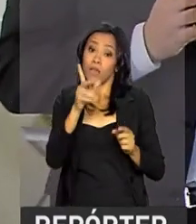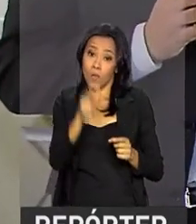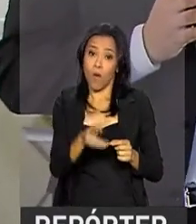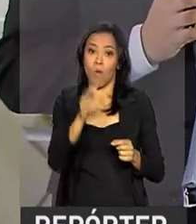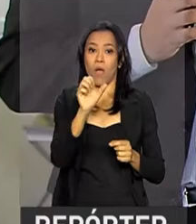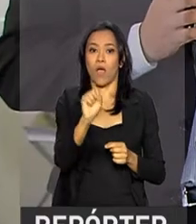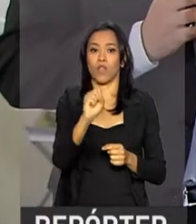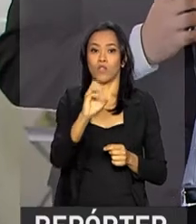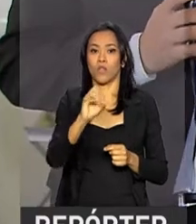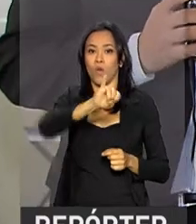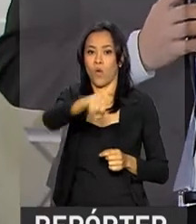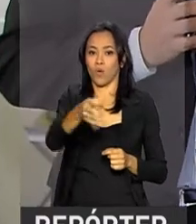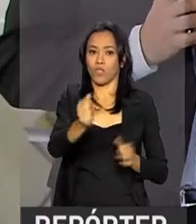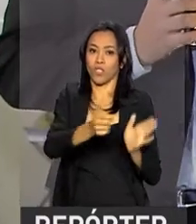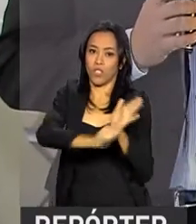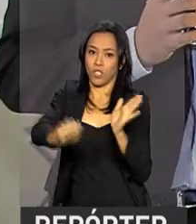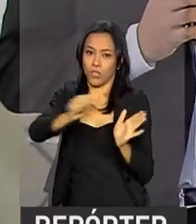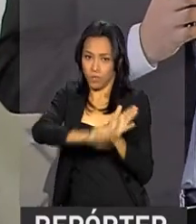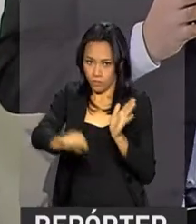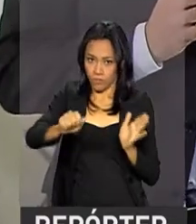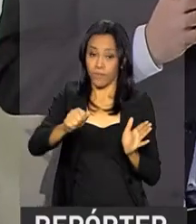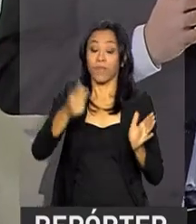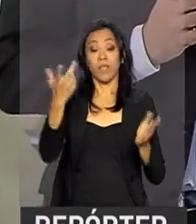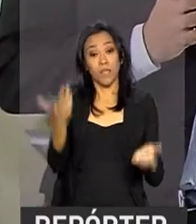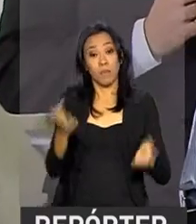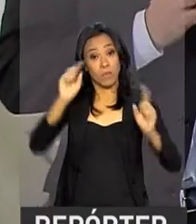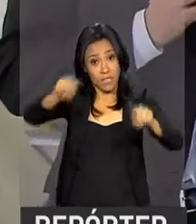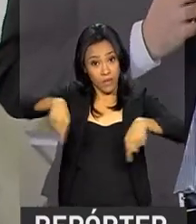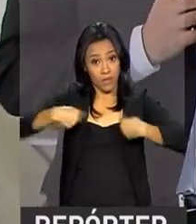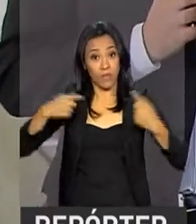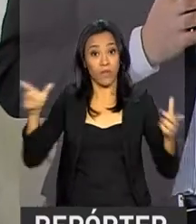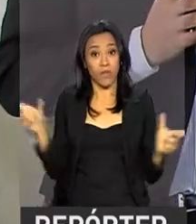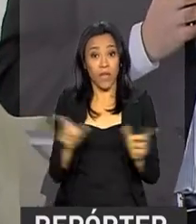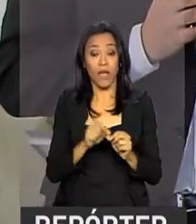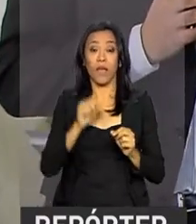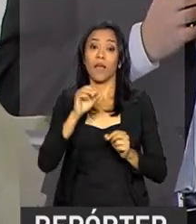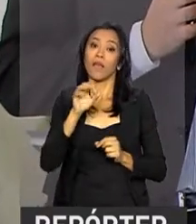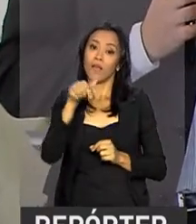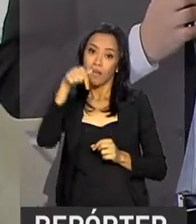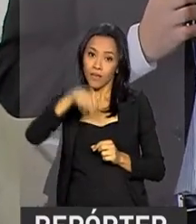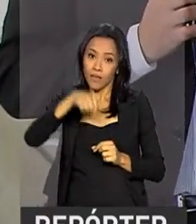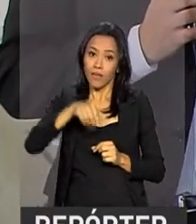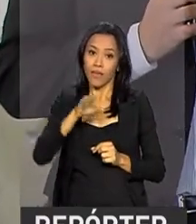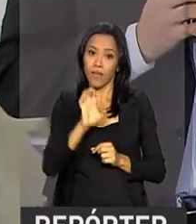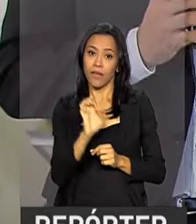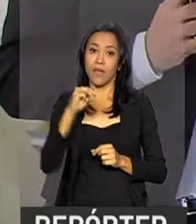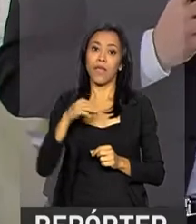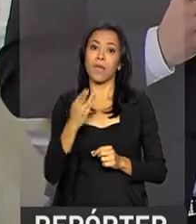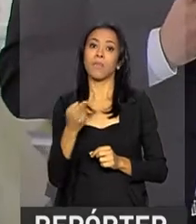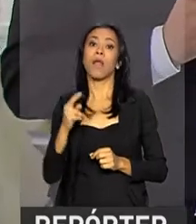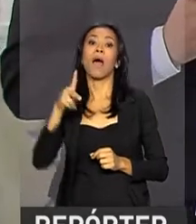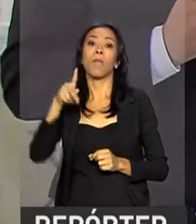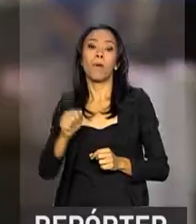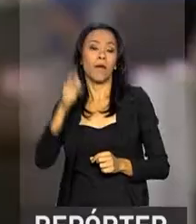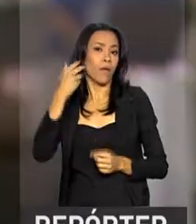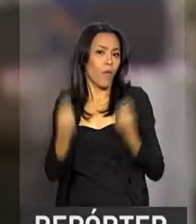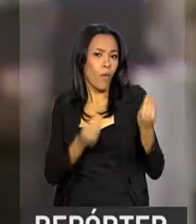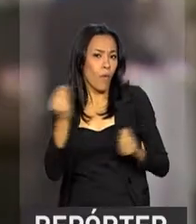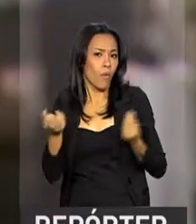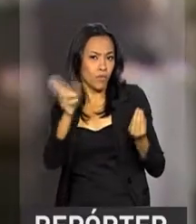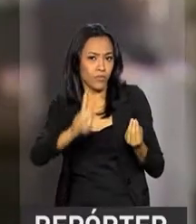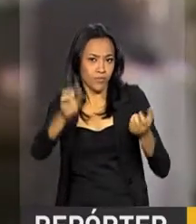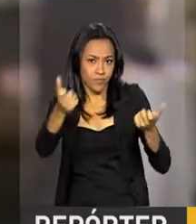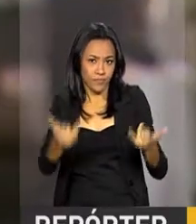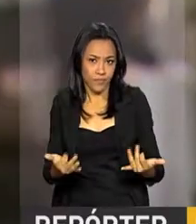por exemplo agora o desafio da embrapa é diversificar as matérias primas utilizadas hoje o